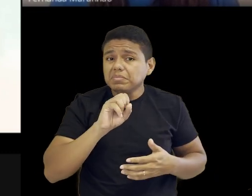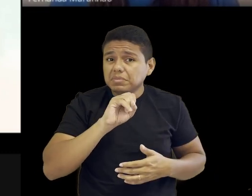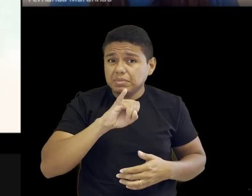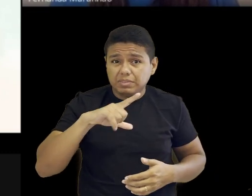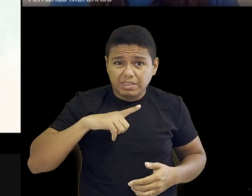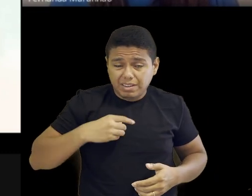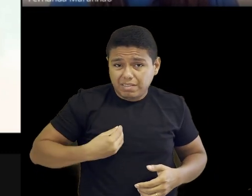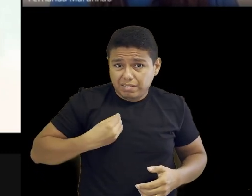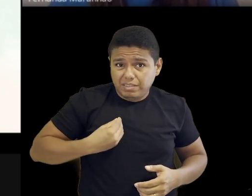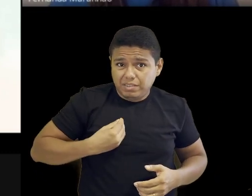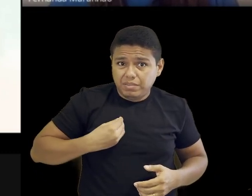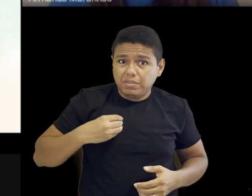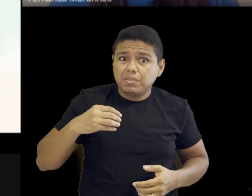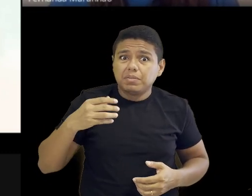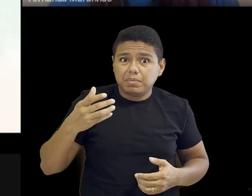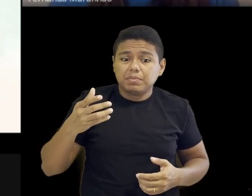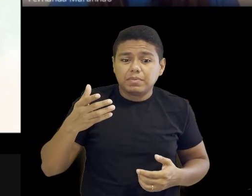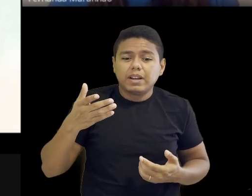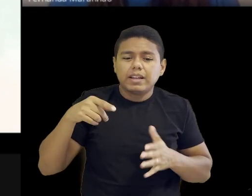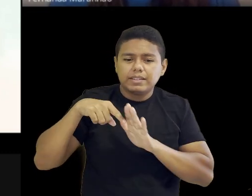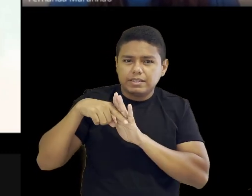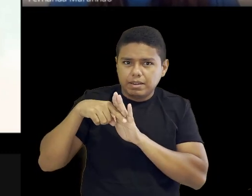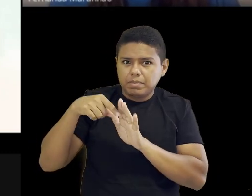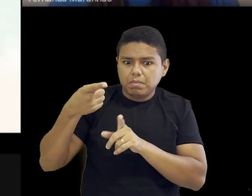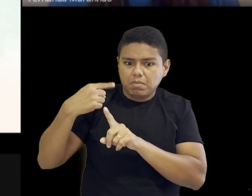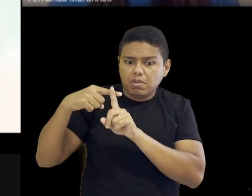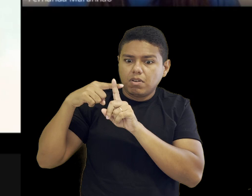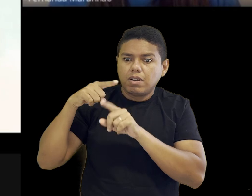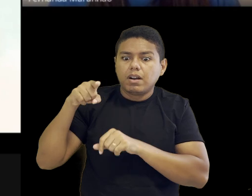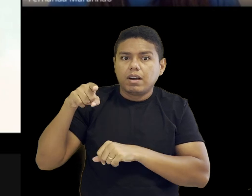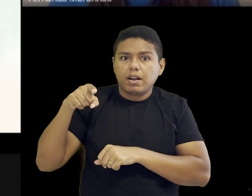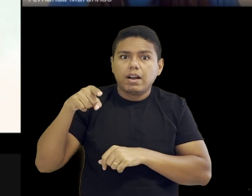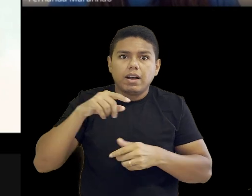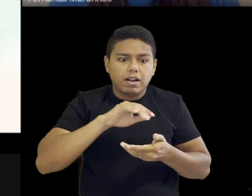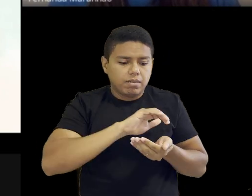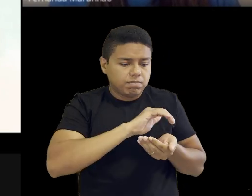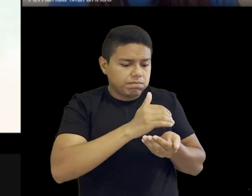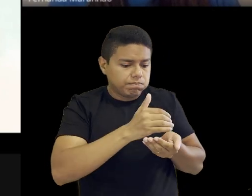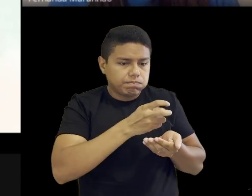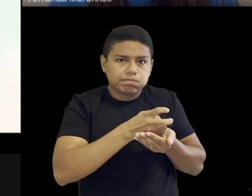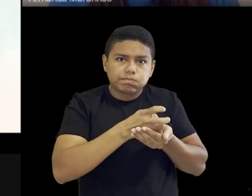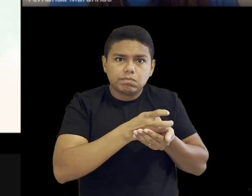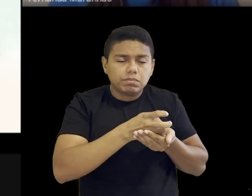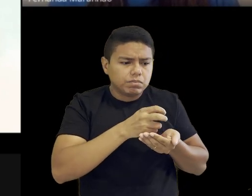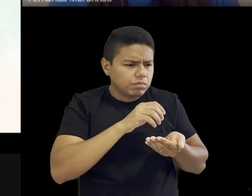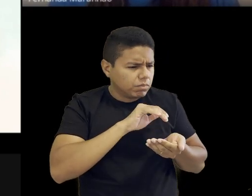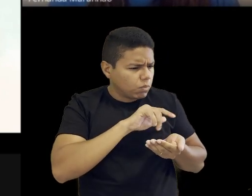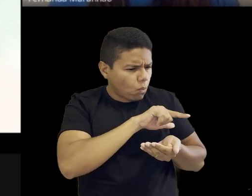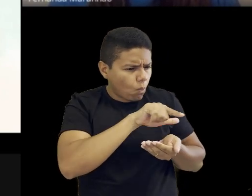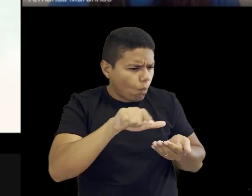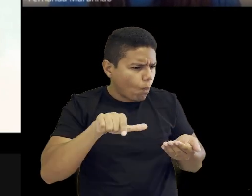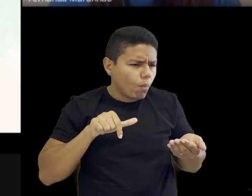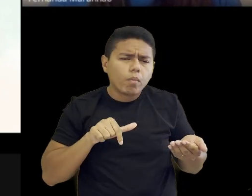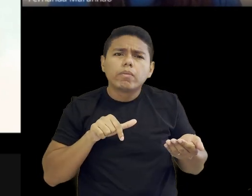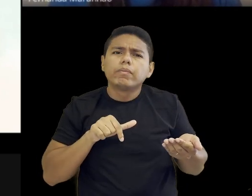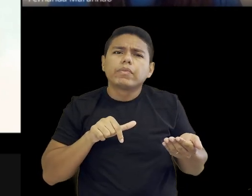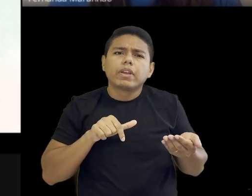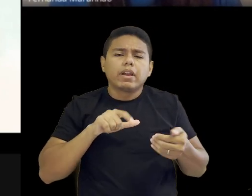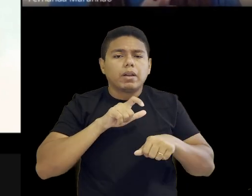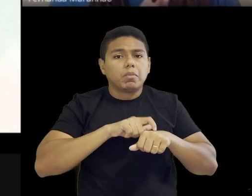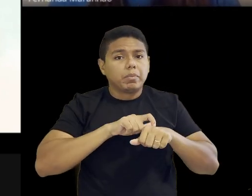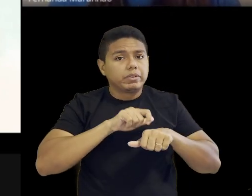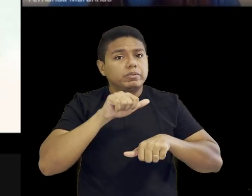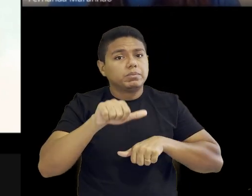presença de um beta-HCG positivo, sempre a ausência de saco gestacional vai tratar de um momento de